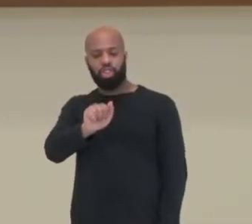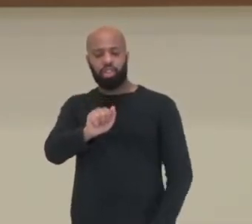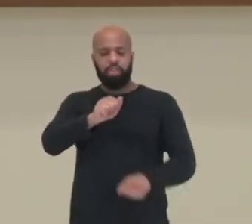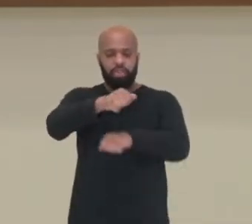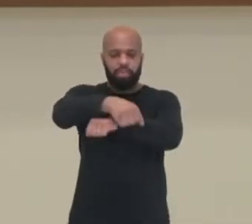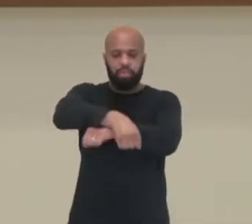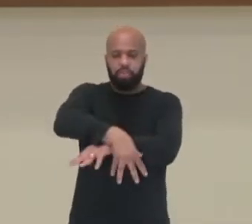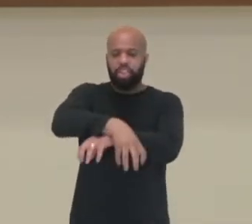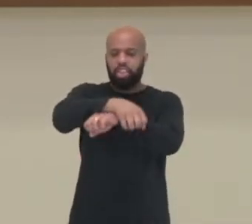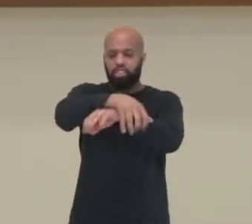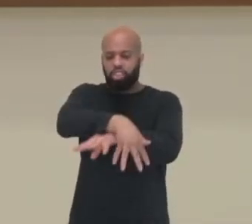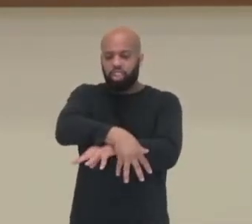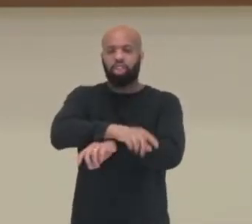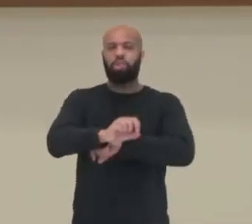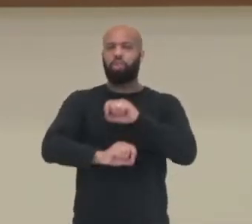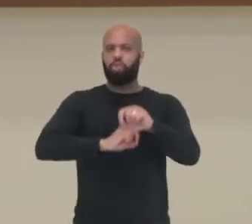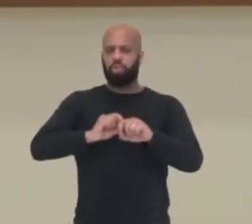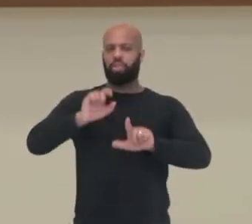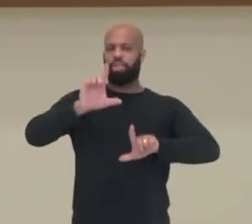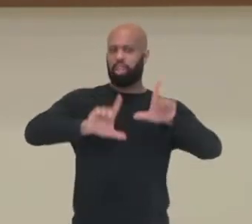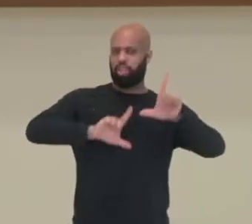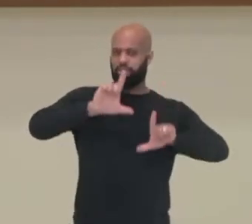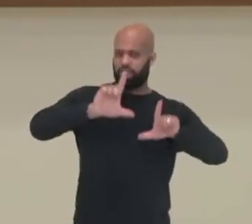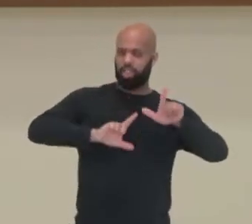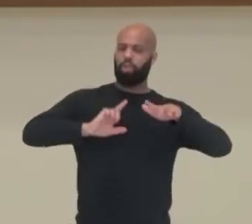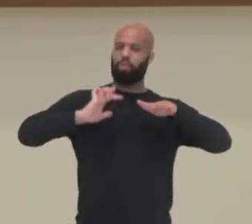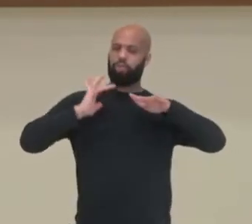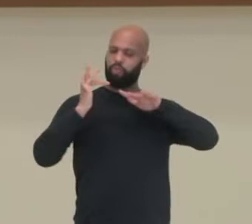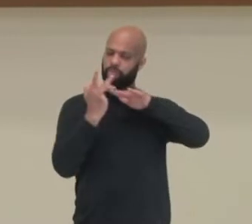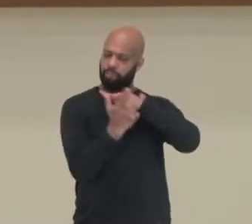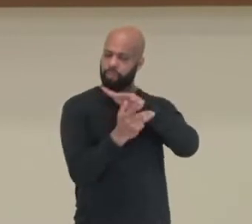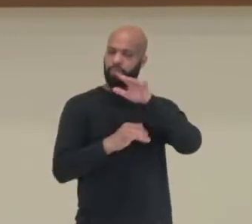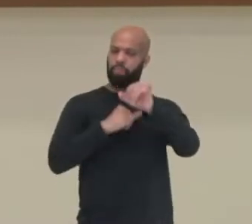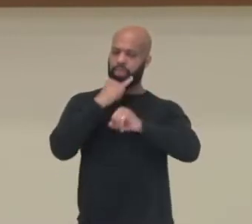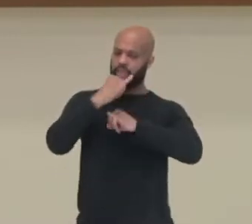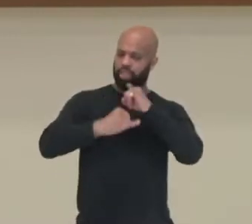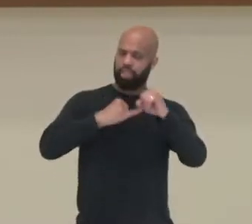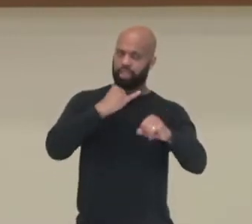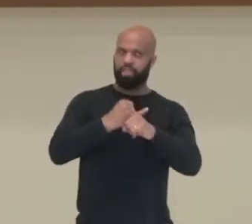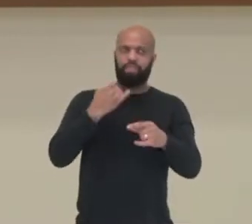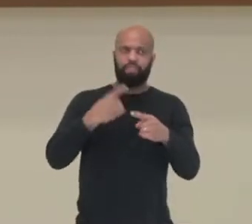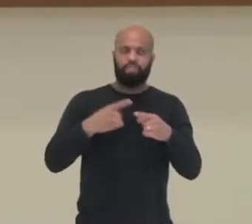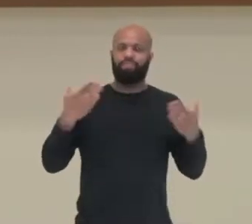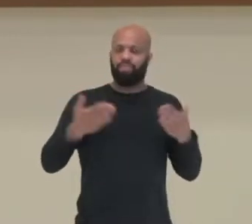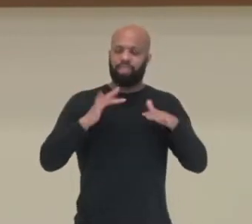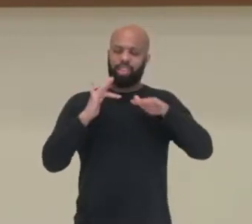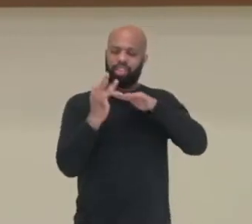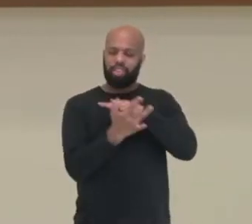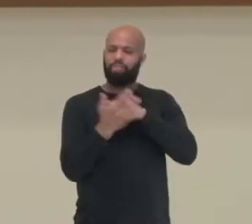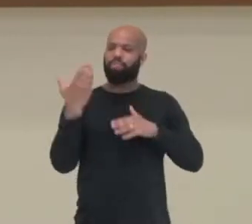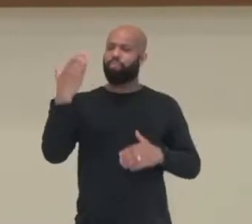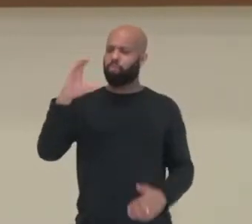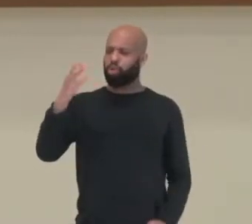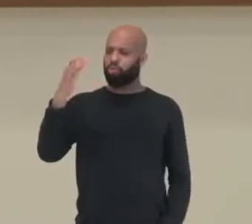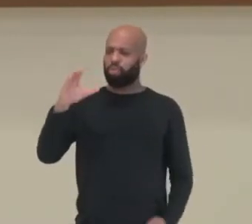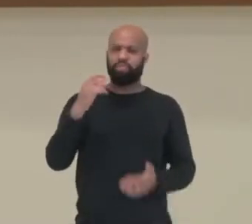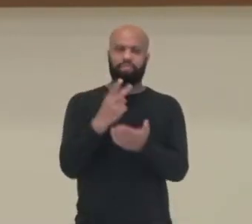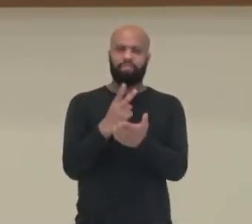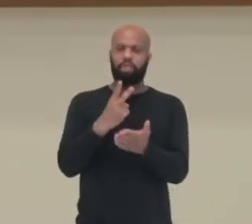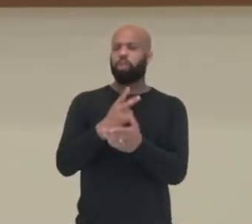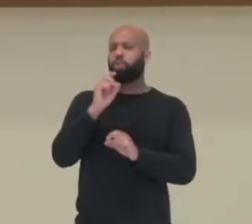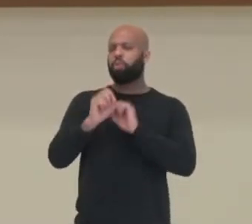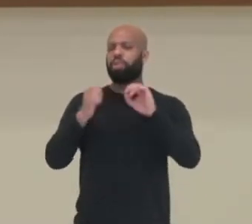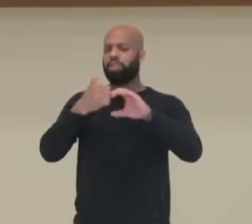aparecem na televisão, que postam suas fotos nas redes sociais, hoje em dia a rede social borbulhando, né? Quais são as características